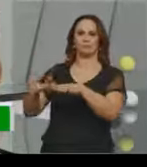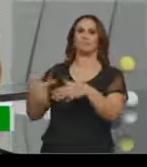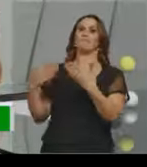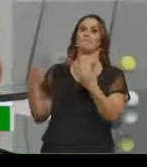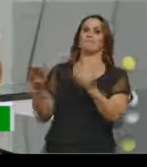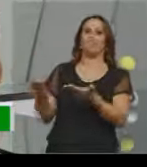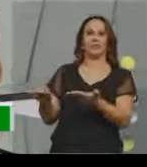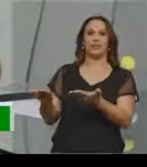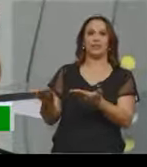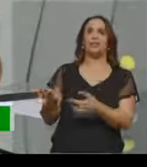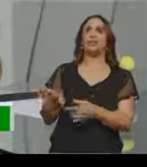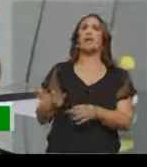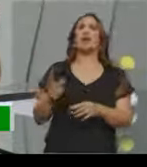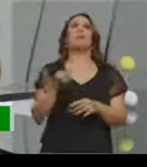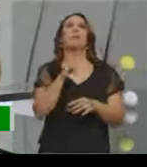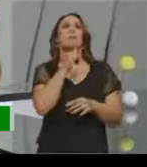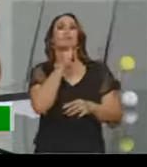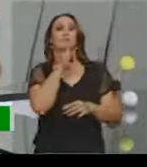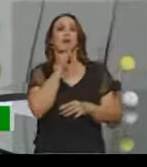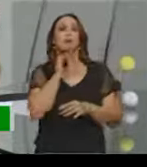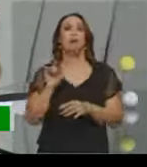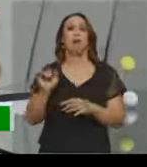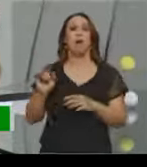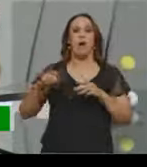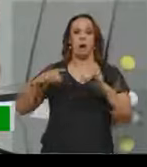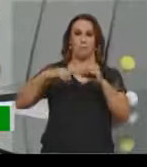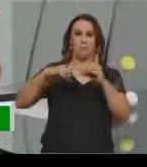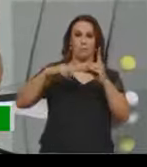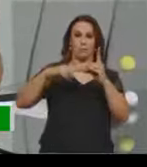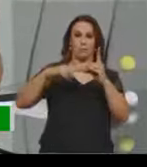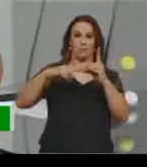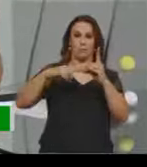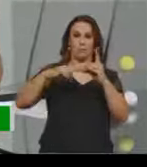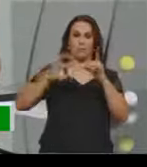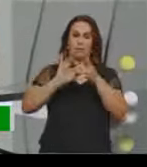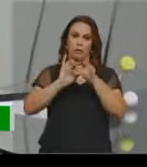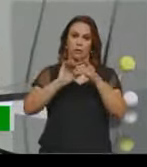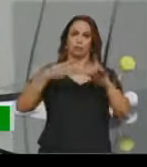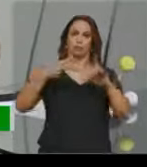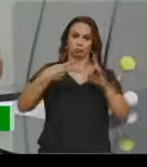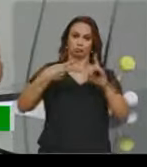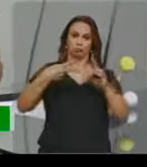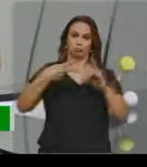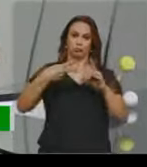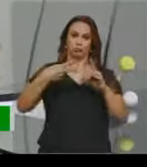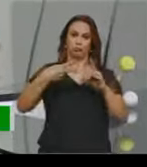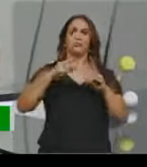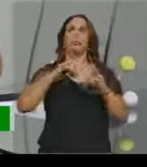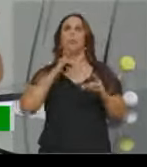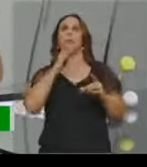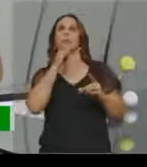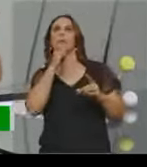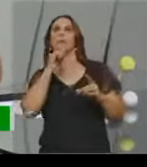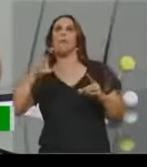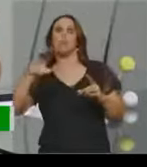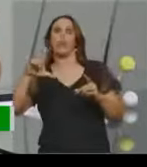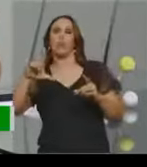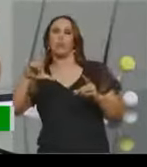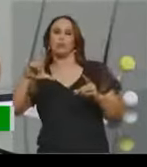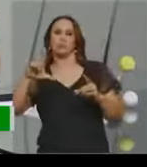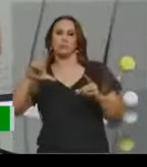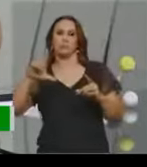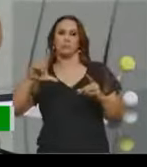forma, eu não consigo dizer que essa molécula que tem a dupla ligação, quando eu tenho cloros em posições diferentes, ou